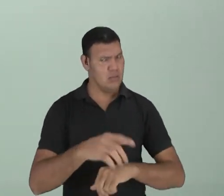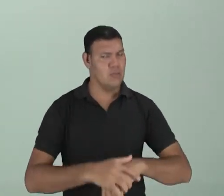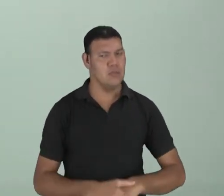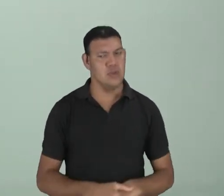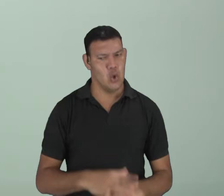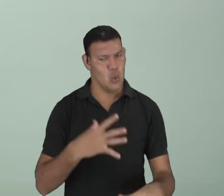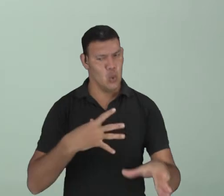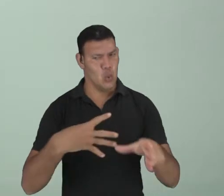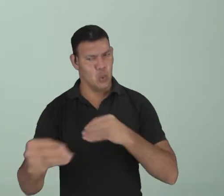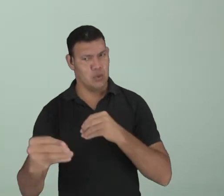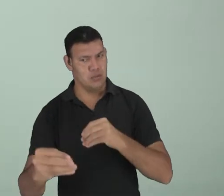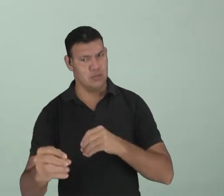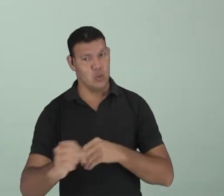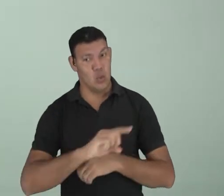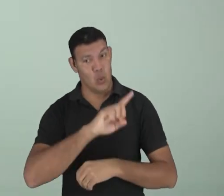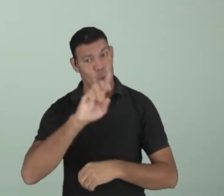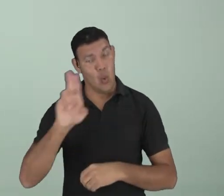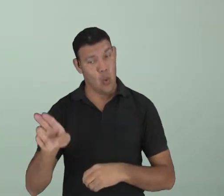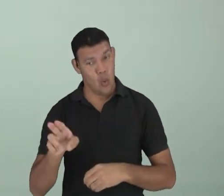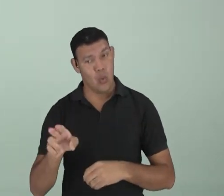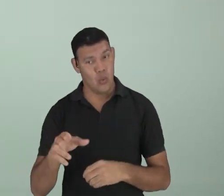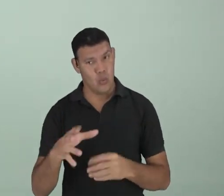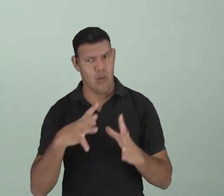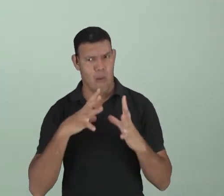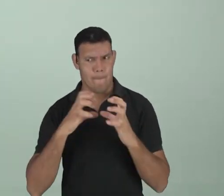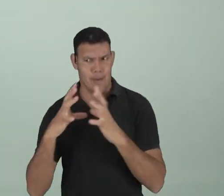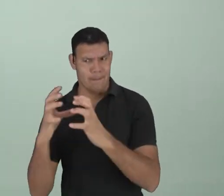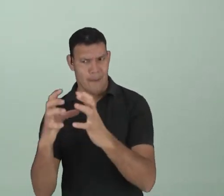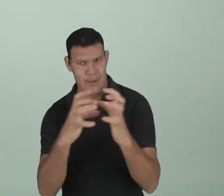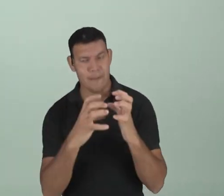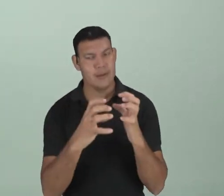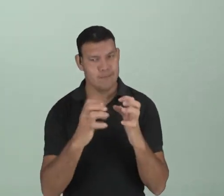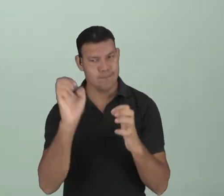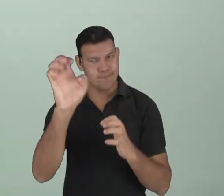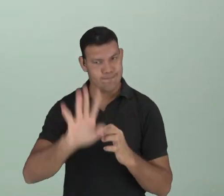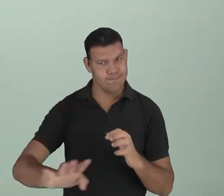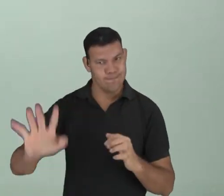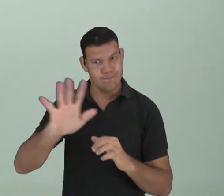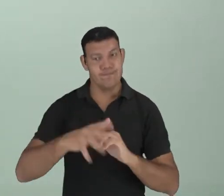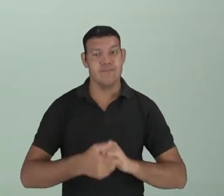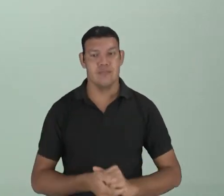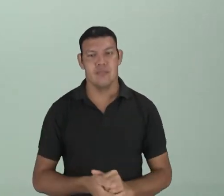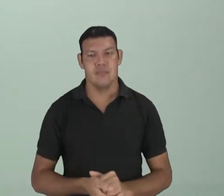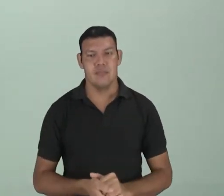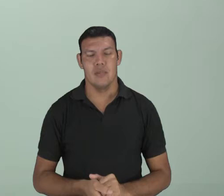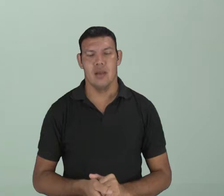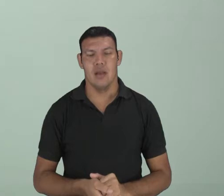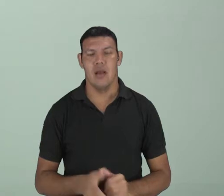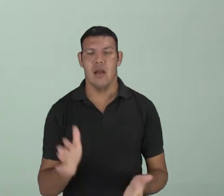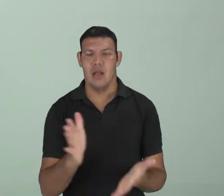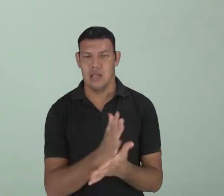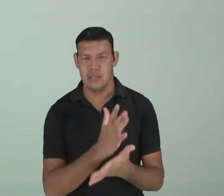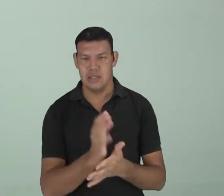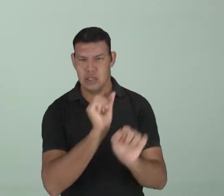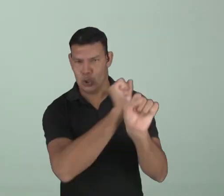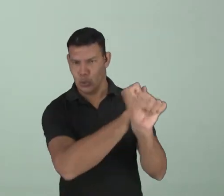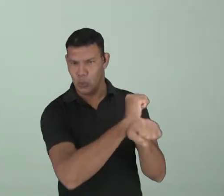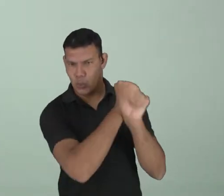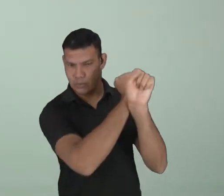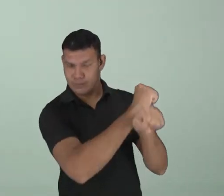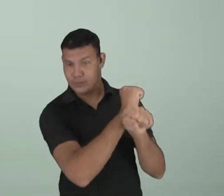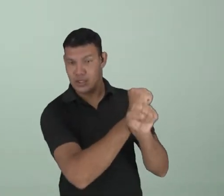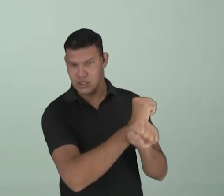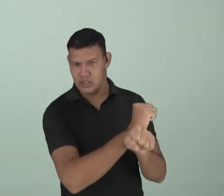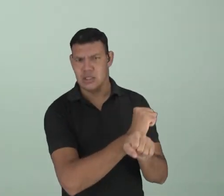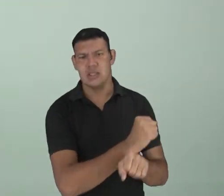fugiam ou também entravam em conflito com os europeus, certo? E é aí que muitos escravos também, para não se